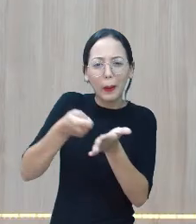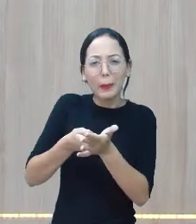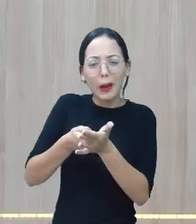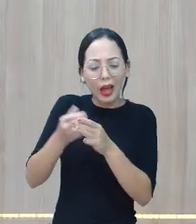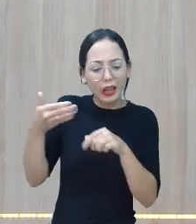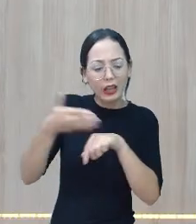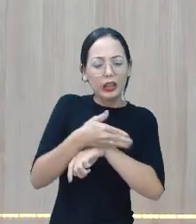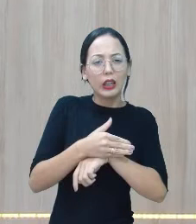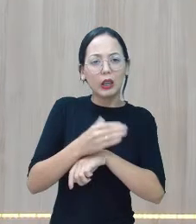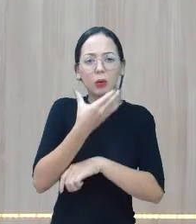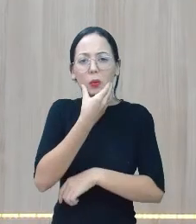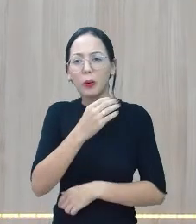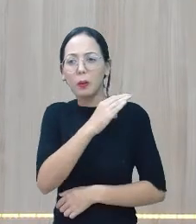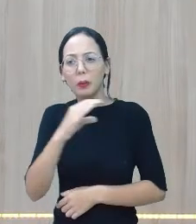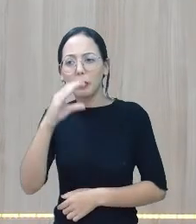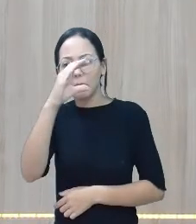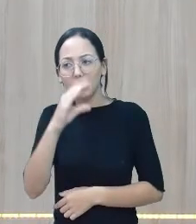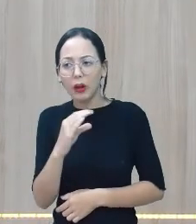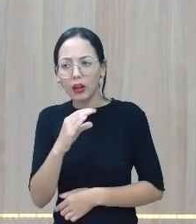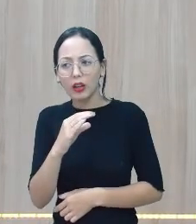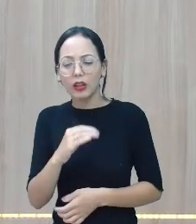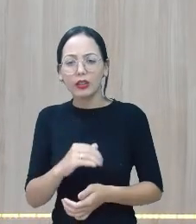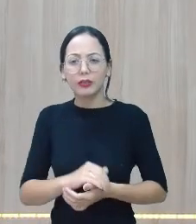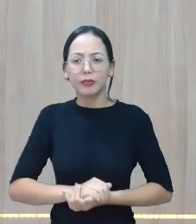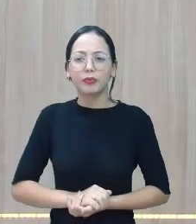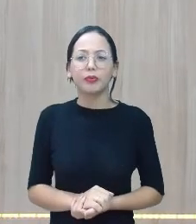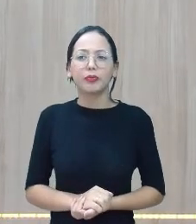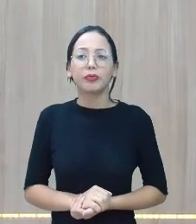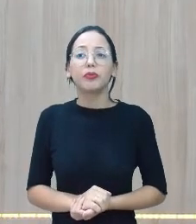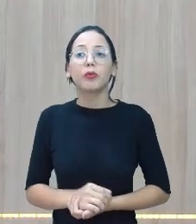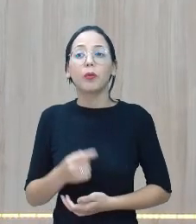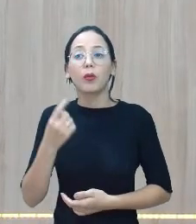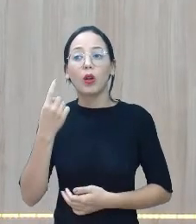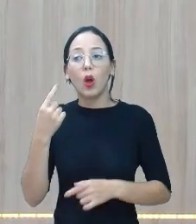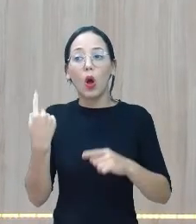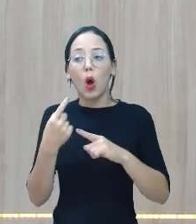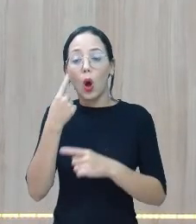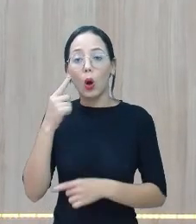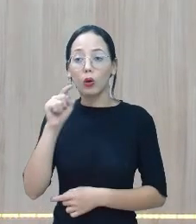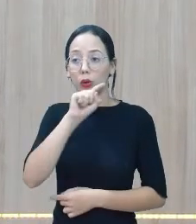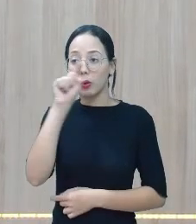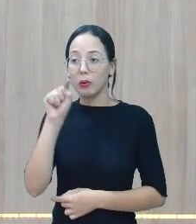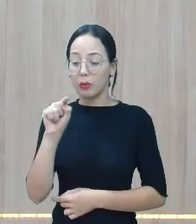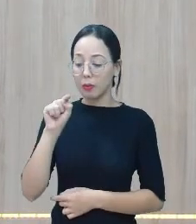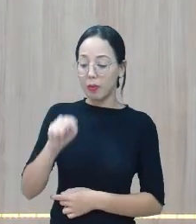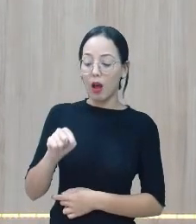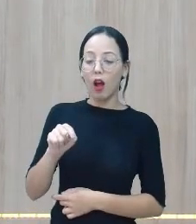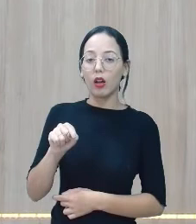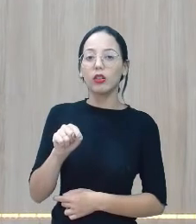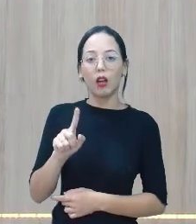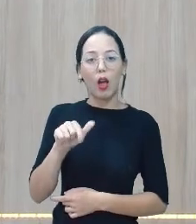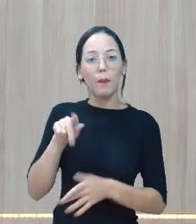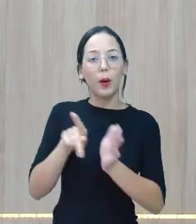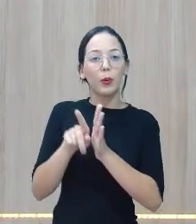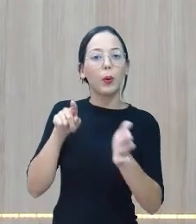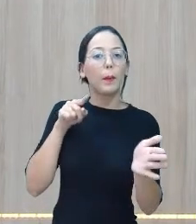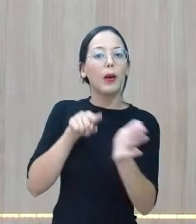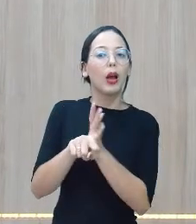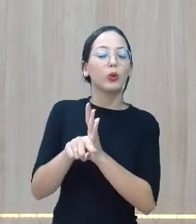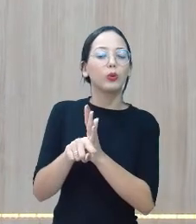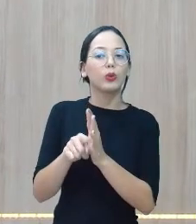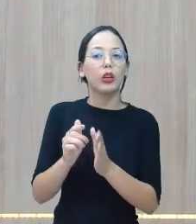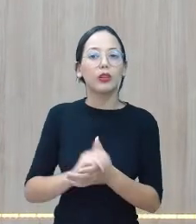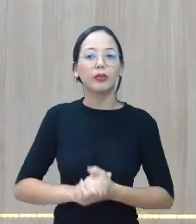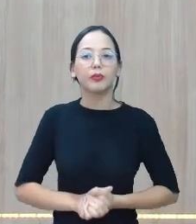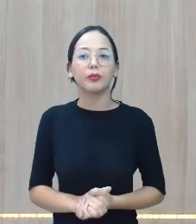É uma pergunta, não é? E aí, olha o ponto aqui, não é? A pontuação aqui de interrogação.